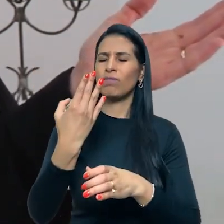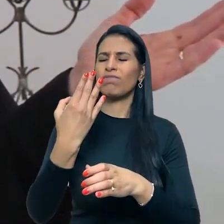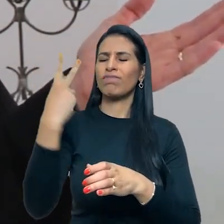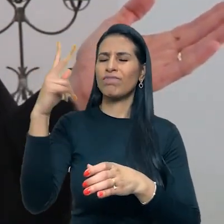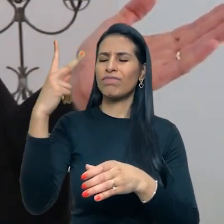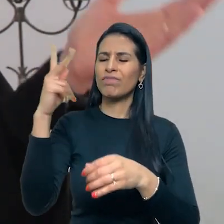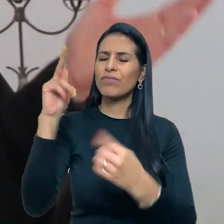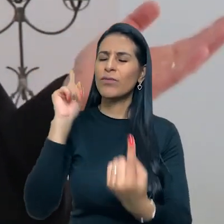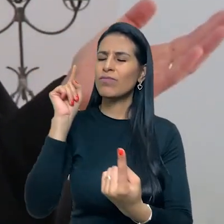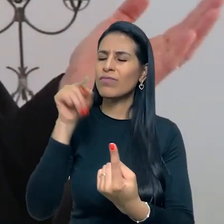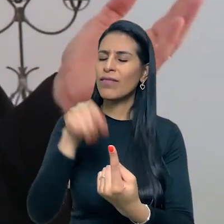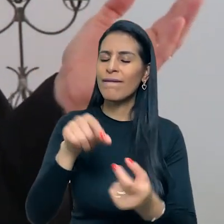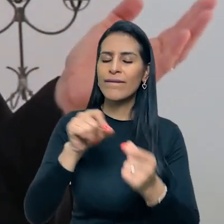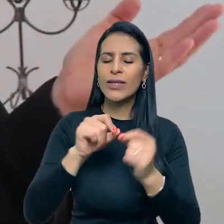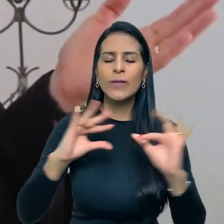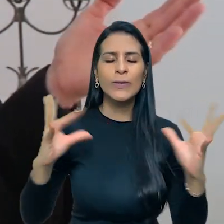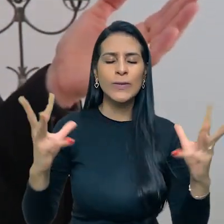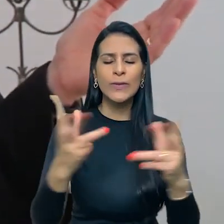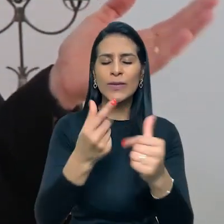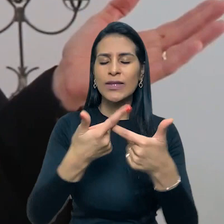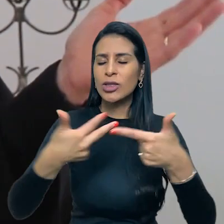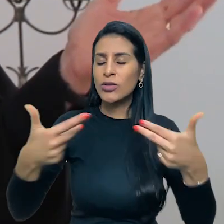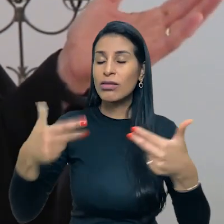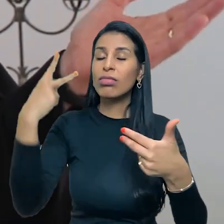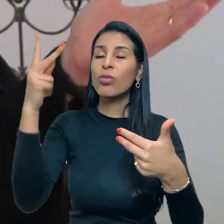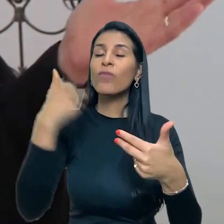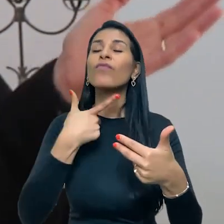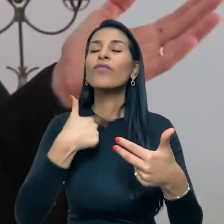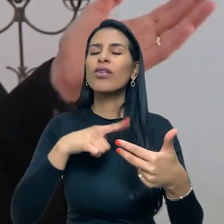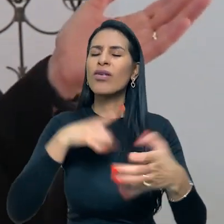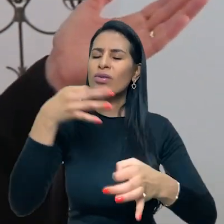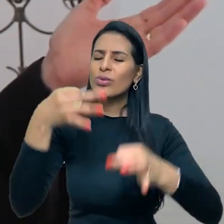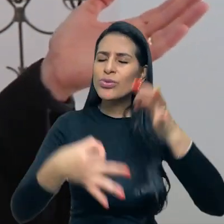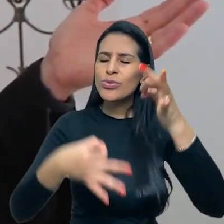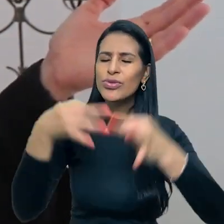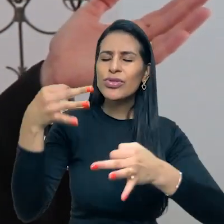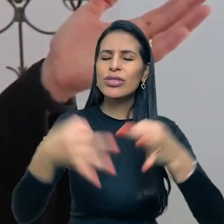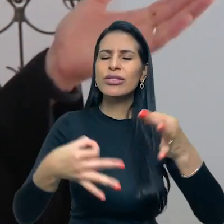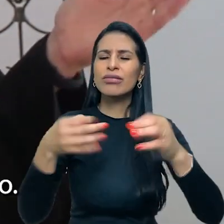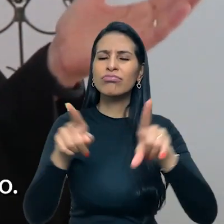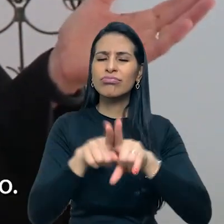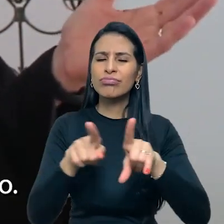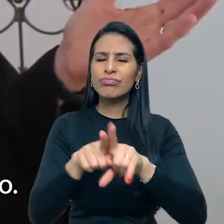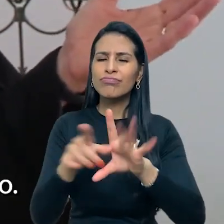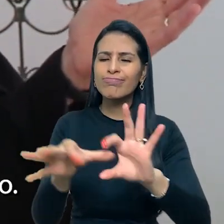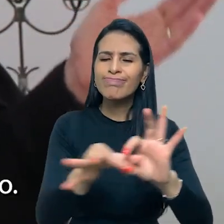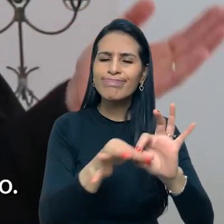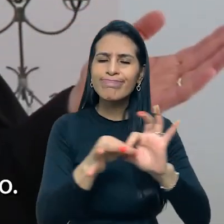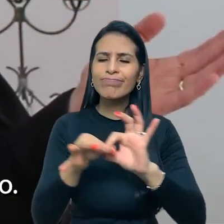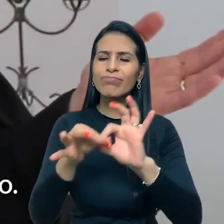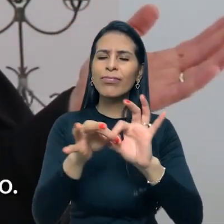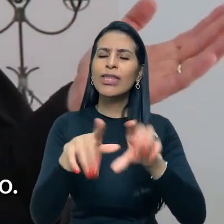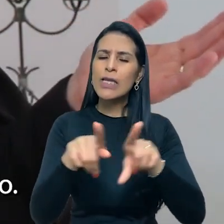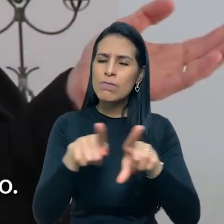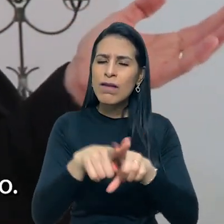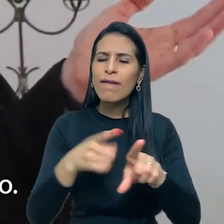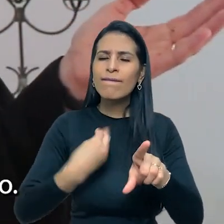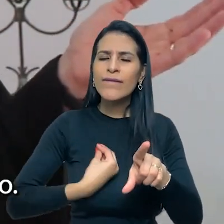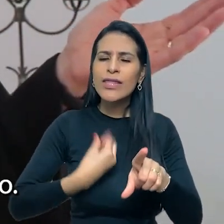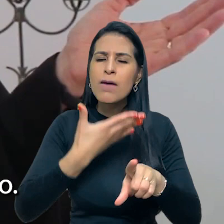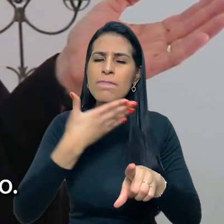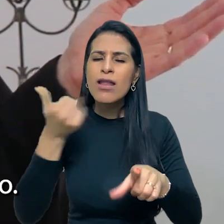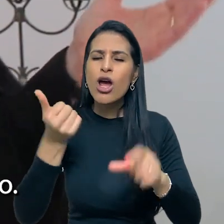coisas, Tua vontade é a justiça, reconciliação e vida digna para todas